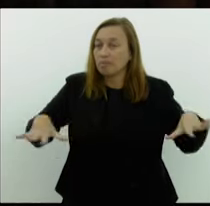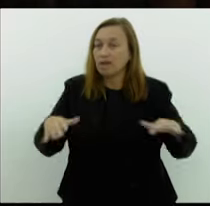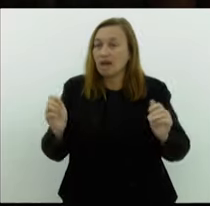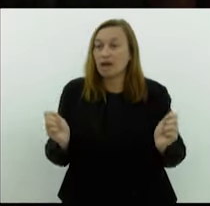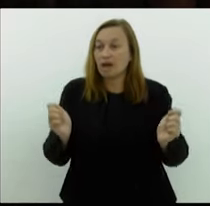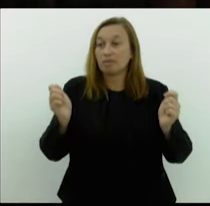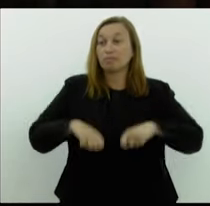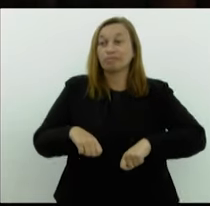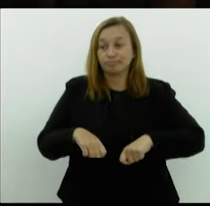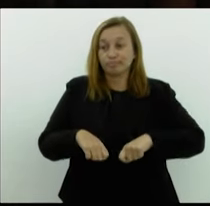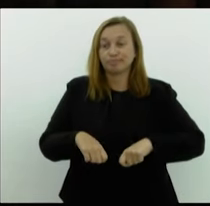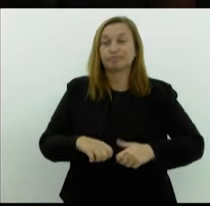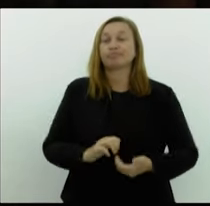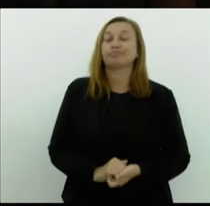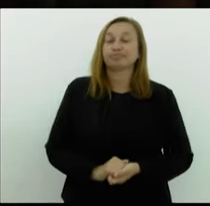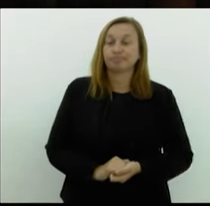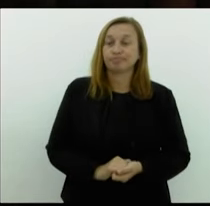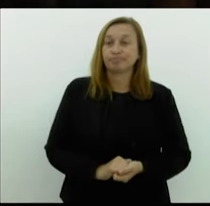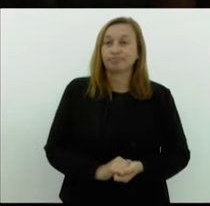de contratação.